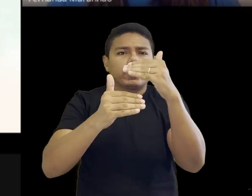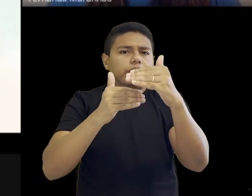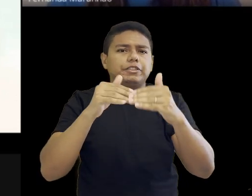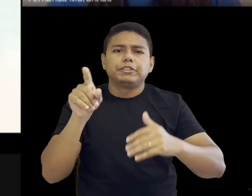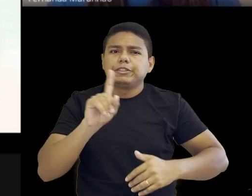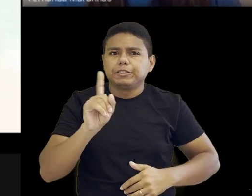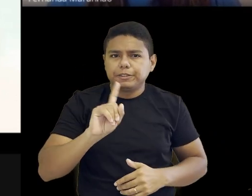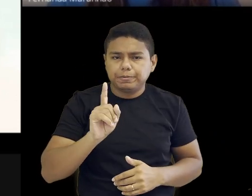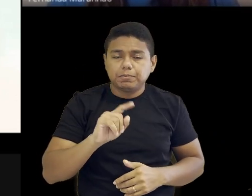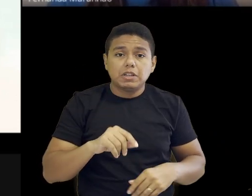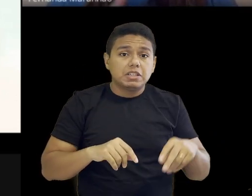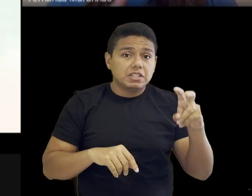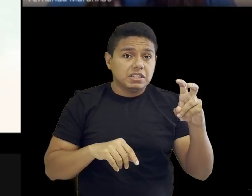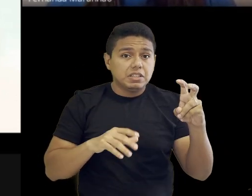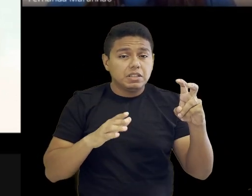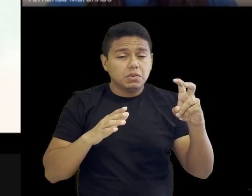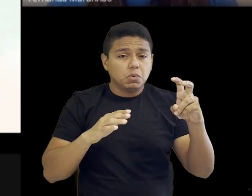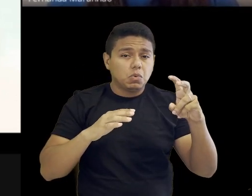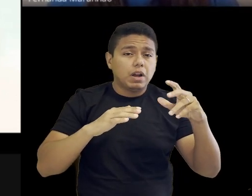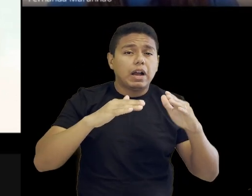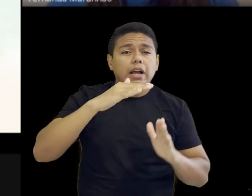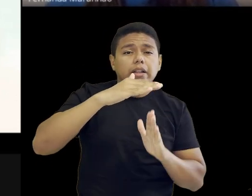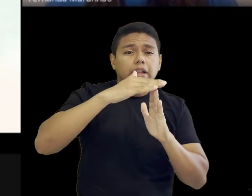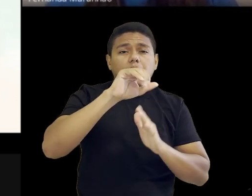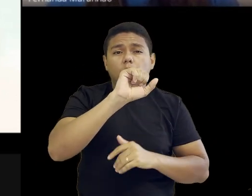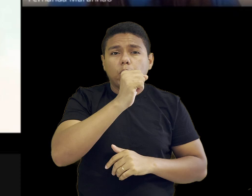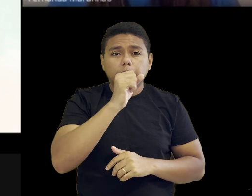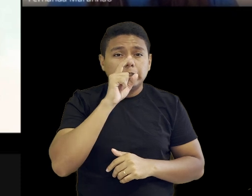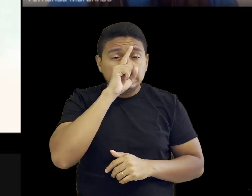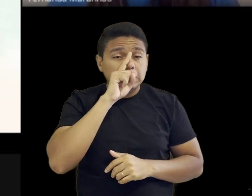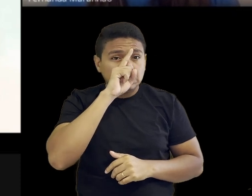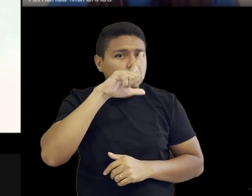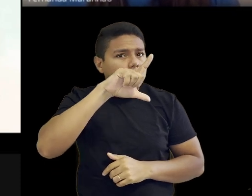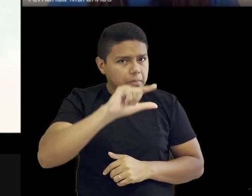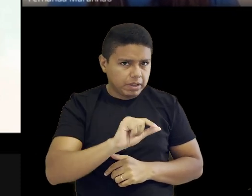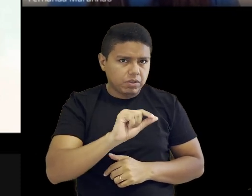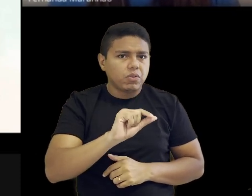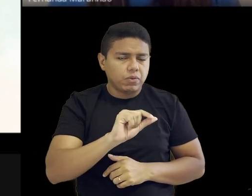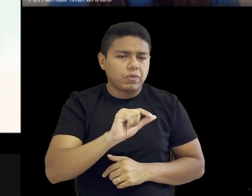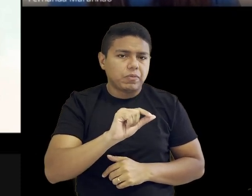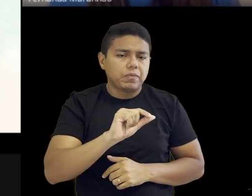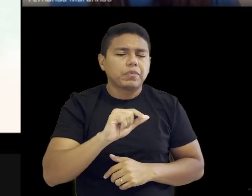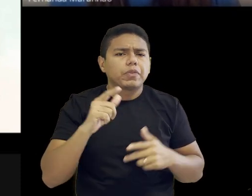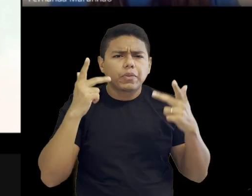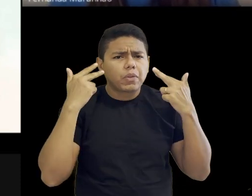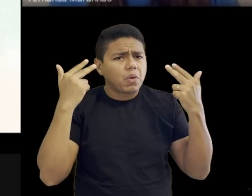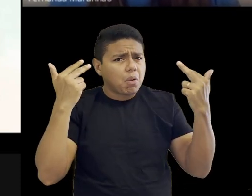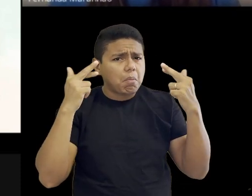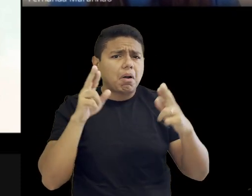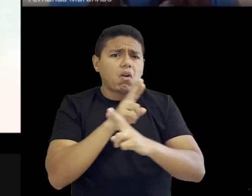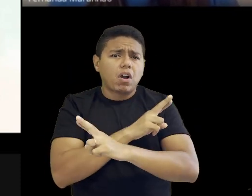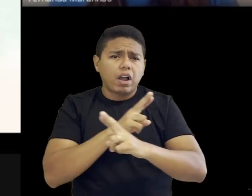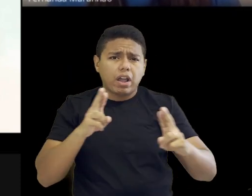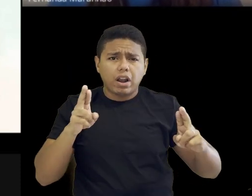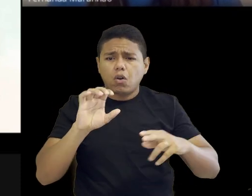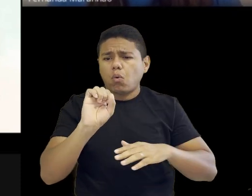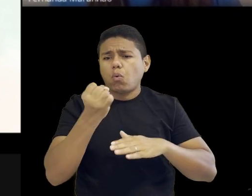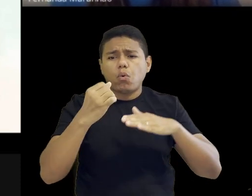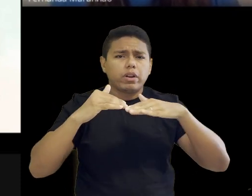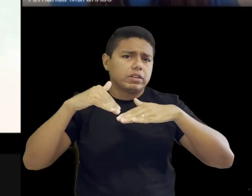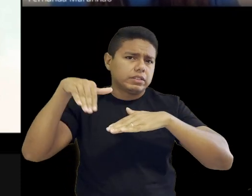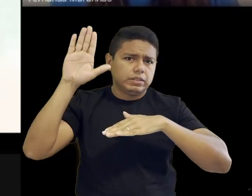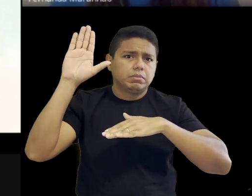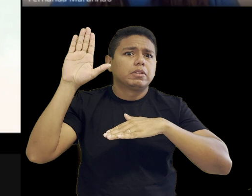e de perdas gestacionais. Se ele estiver entre 5 e 8, o risco de perda é um pouco menor, em torno de 20%, e é normal